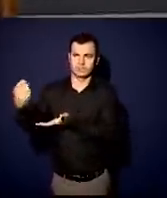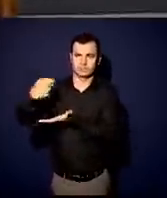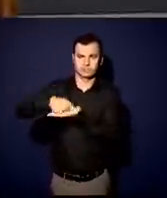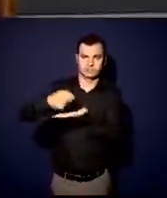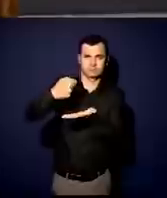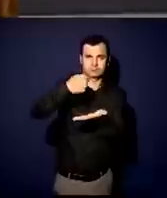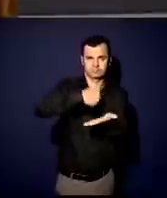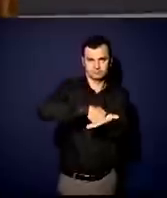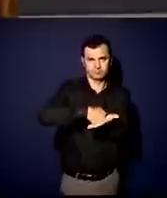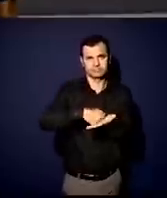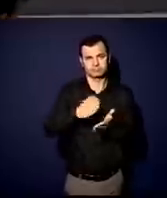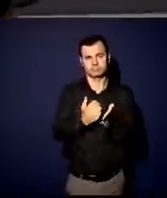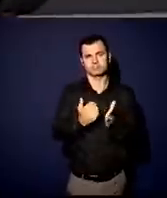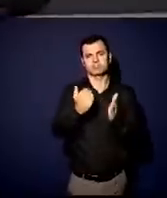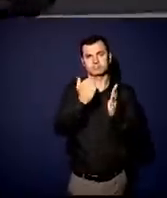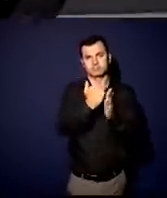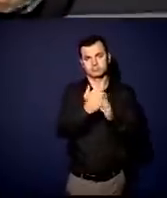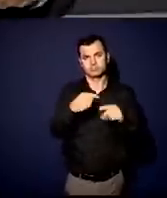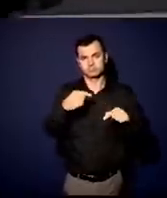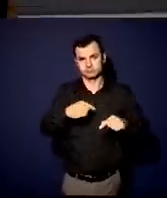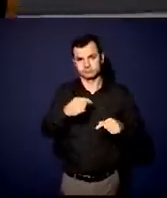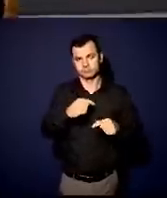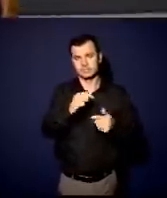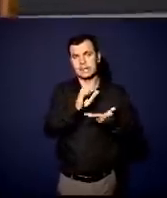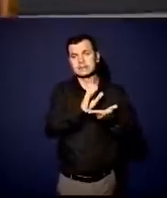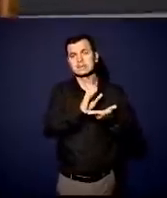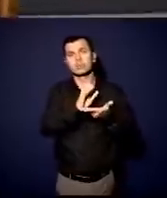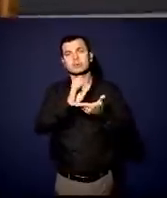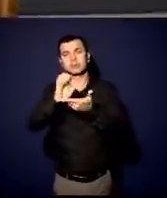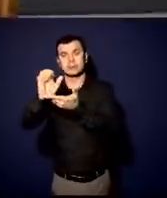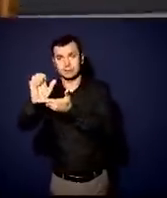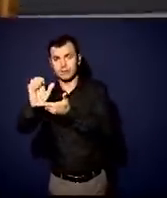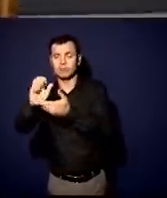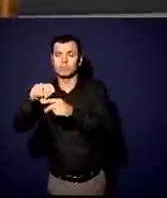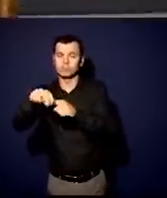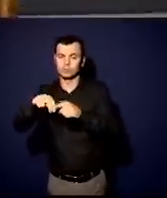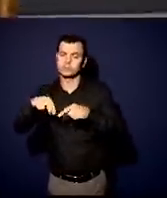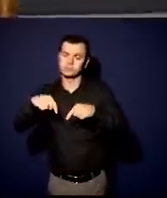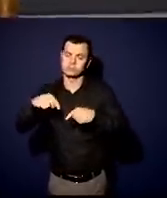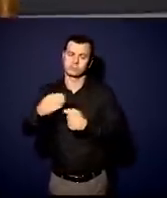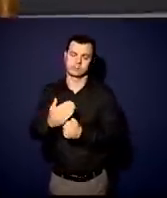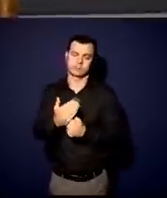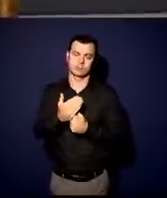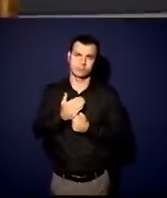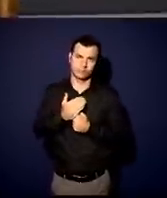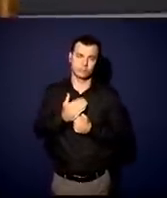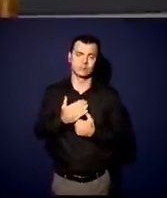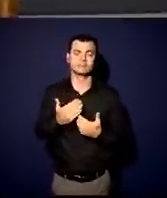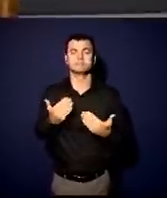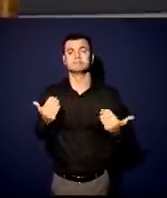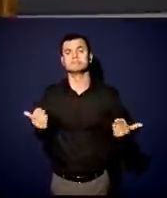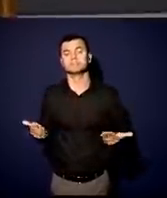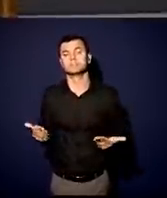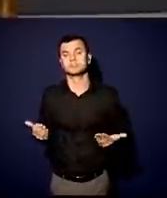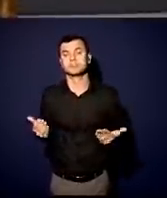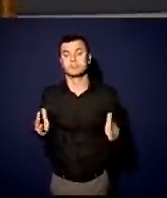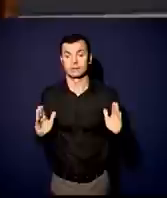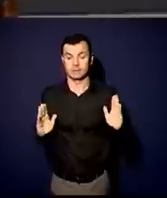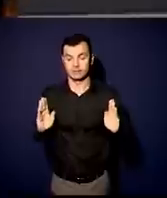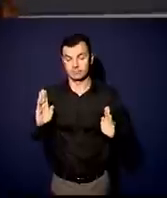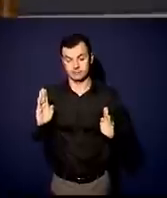país que 77% de exportação são como a gente se beneficiado dito isso a gente está no momento